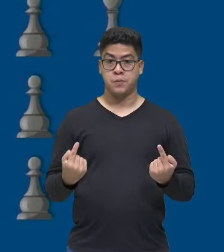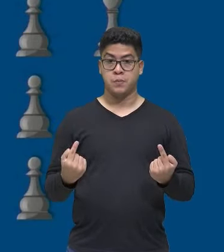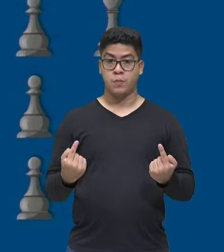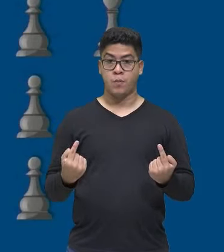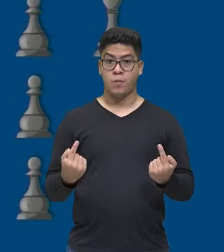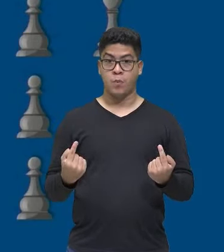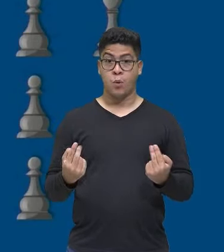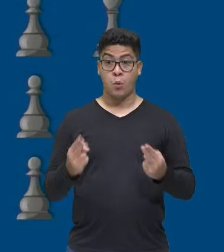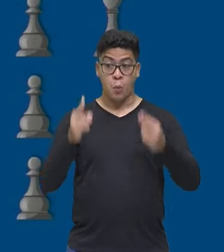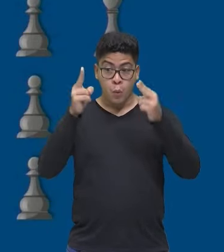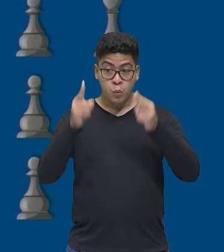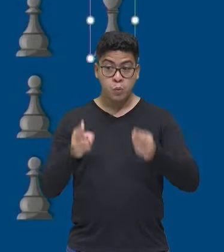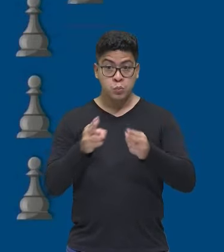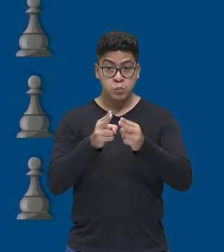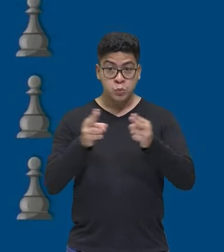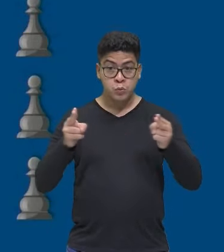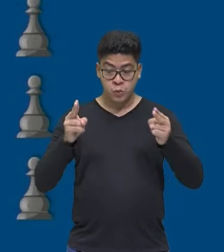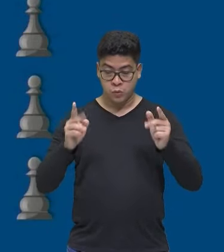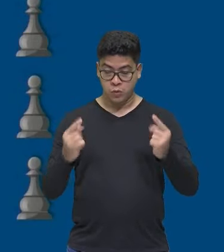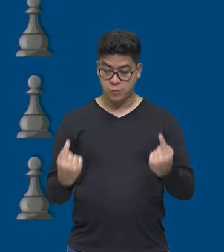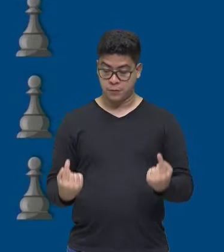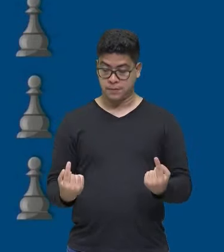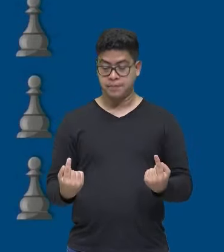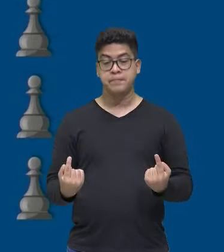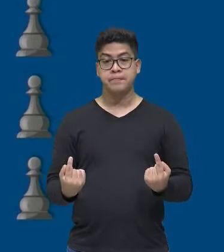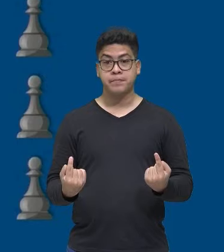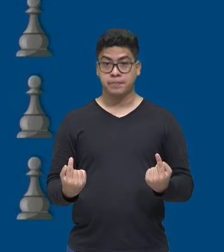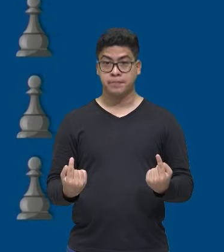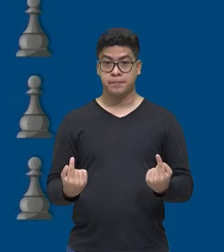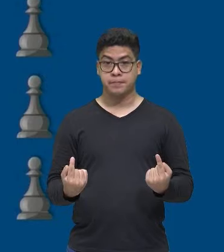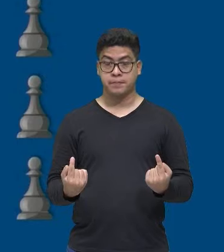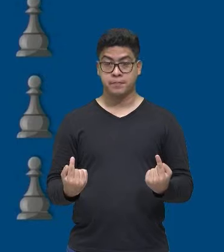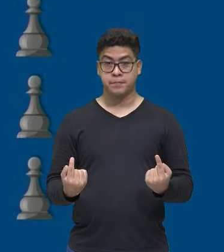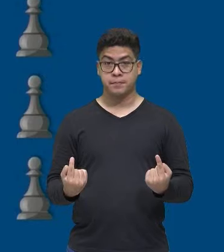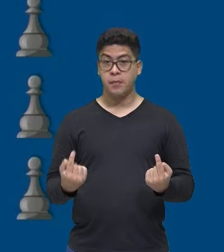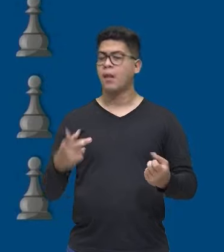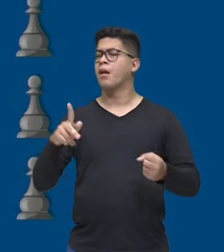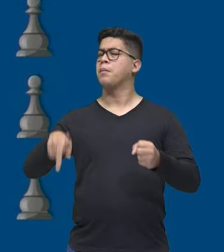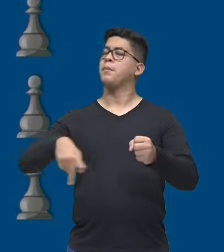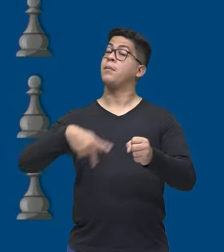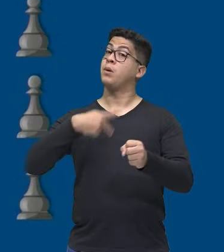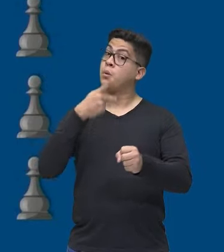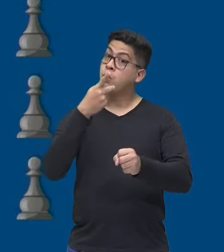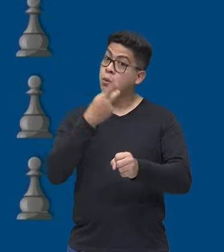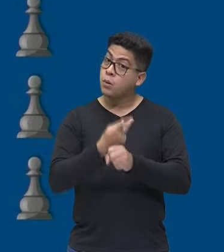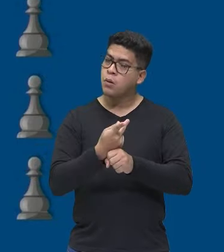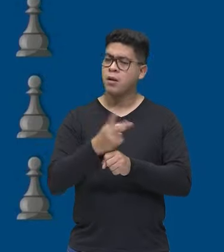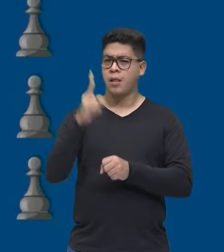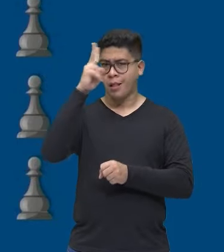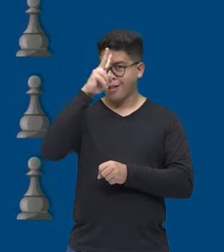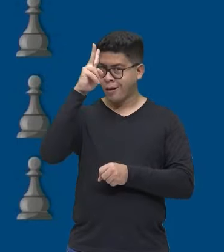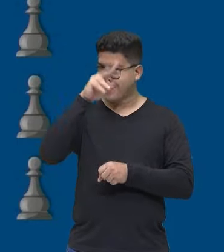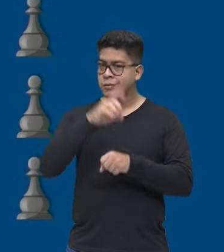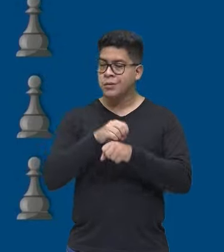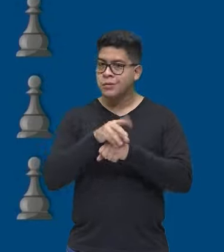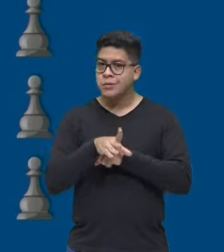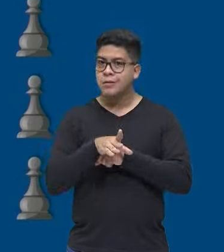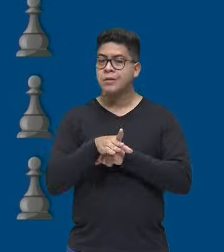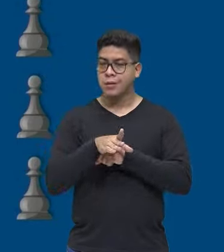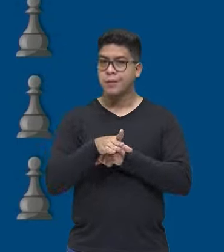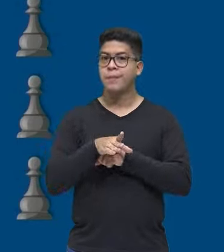Logo depois os bispos. E aí lembrem-se lá da dica que eu falei para vocês, a